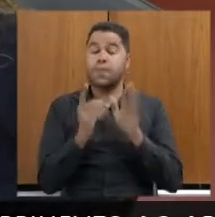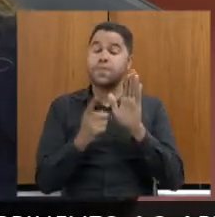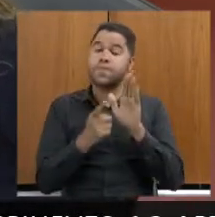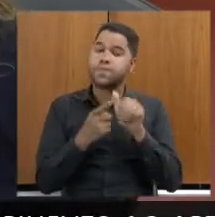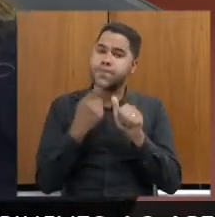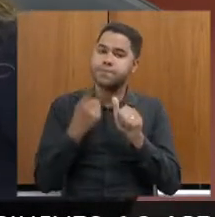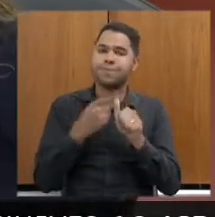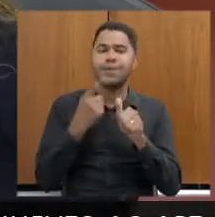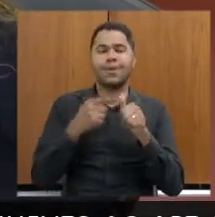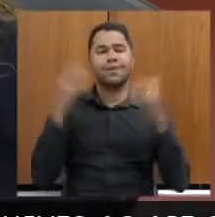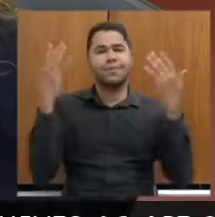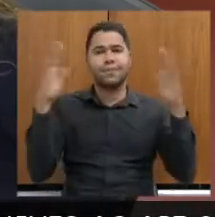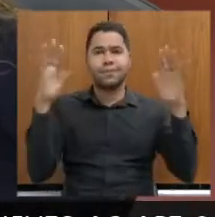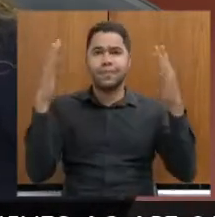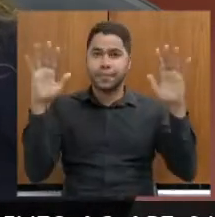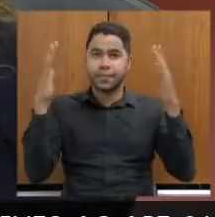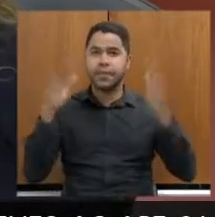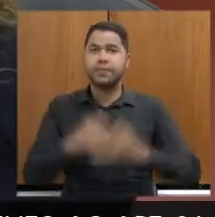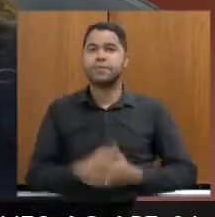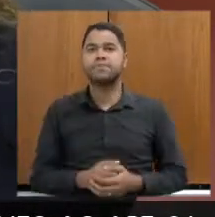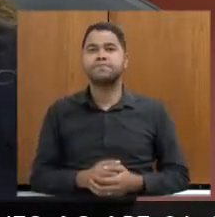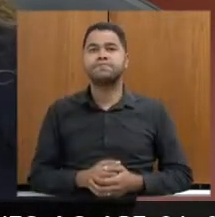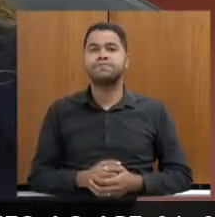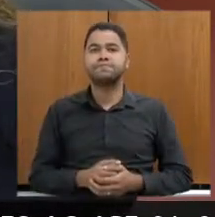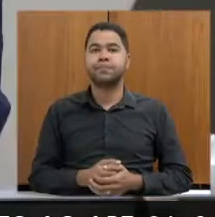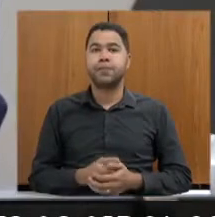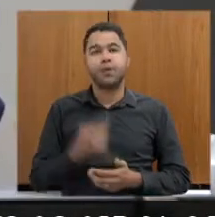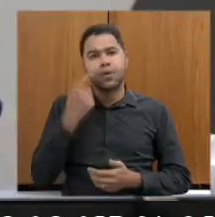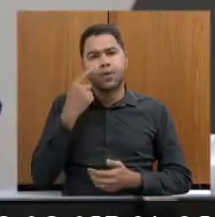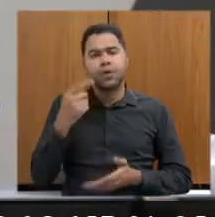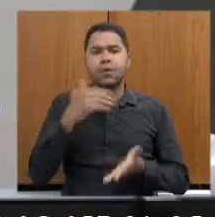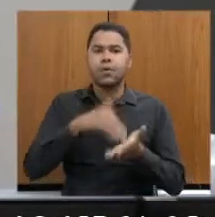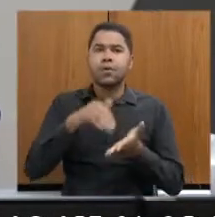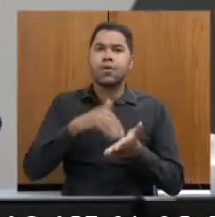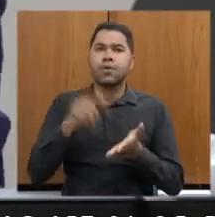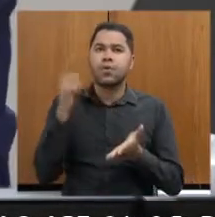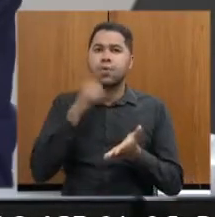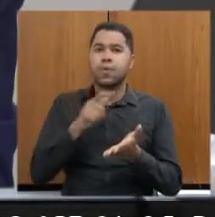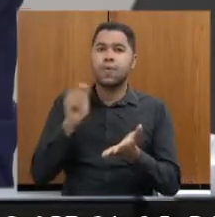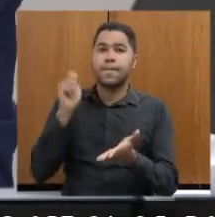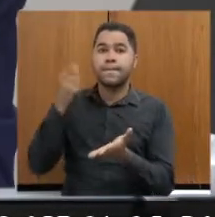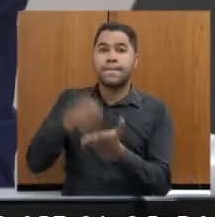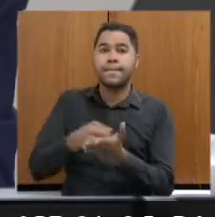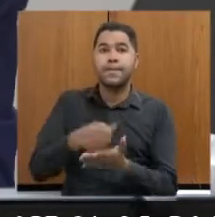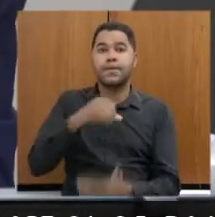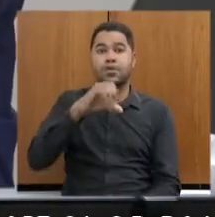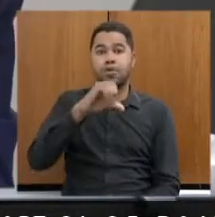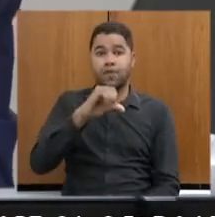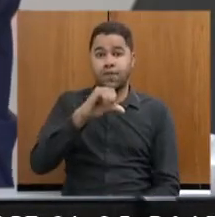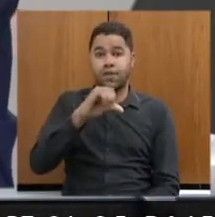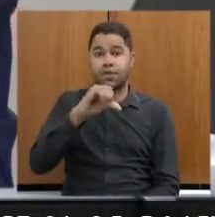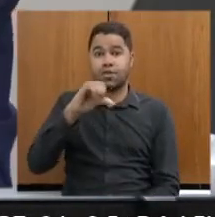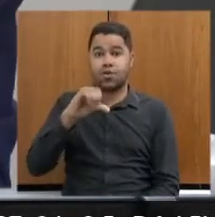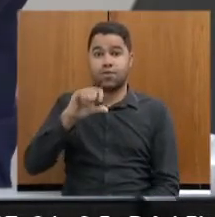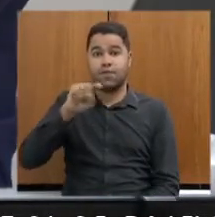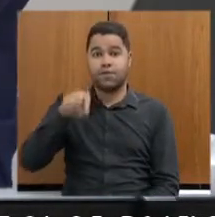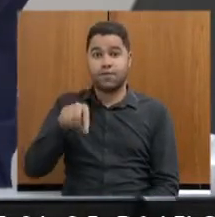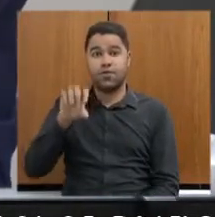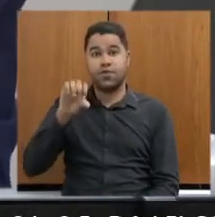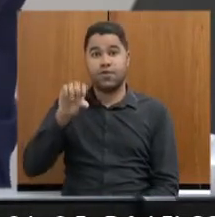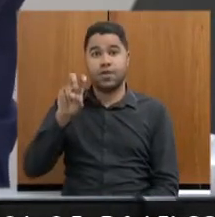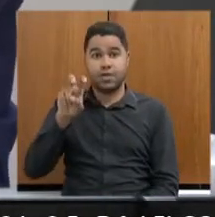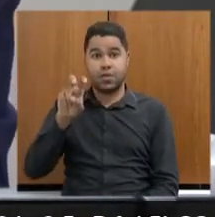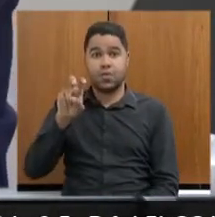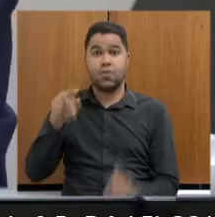lugar parabéns eu nunca vi com secretaria consegui pagar 99,95 por cento e onze meses